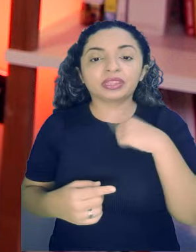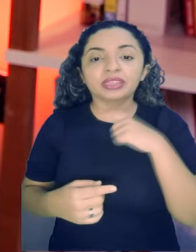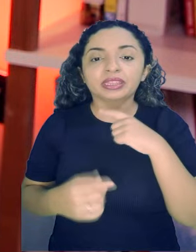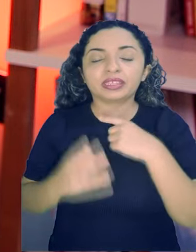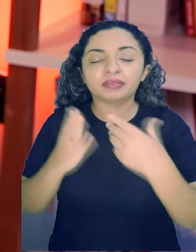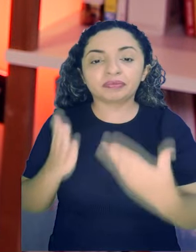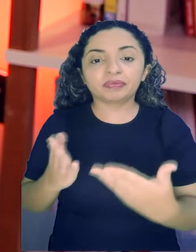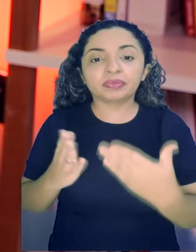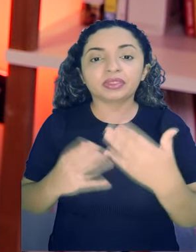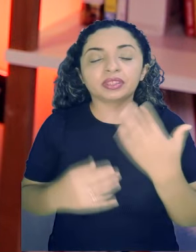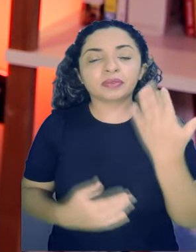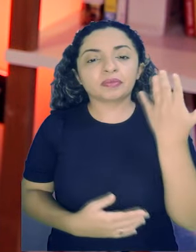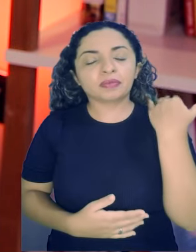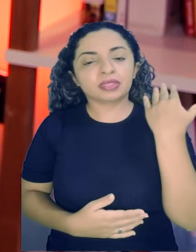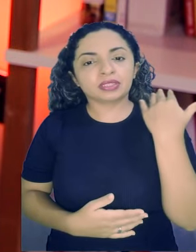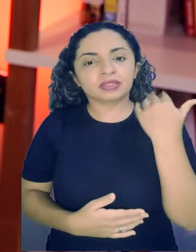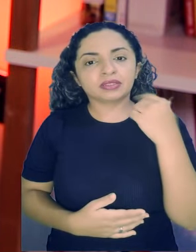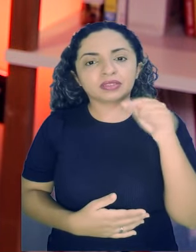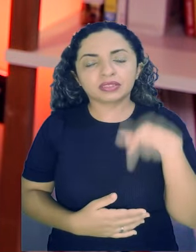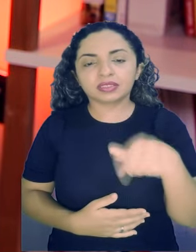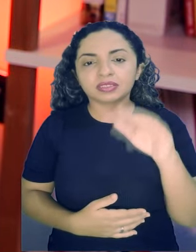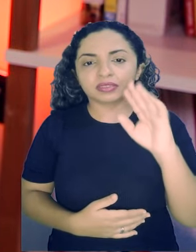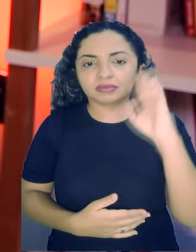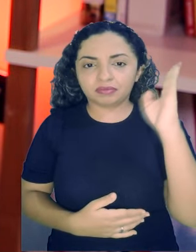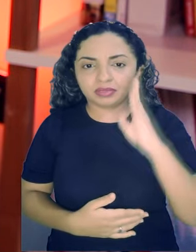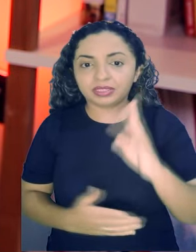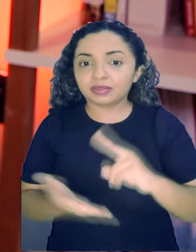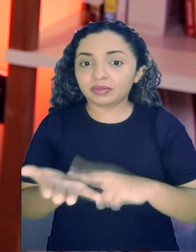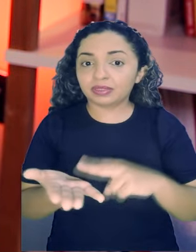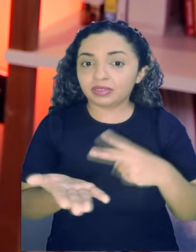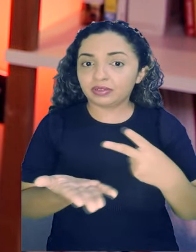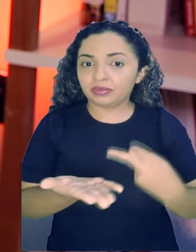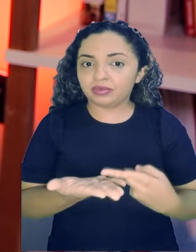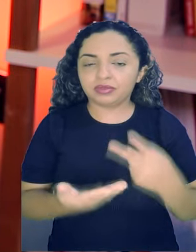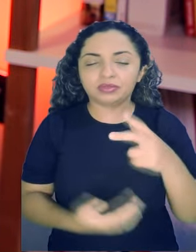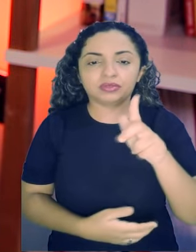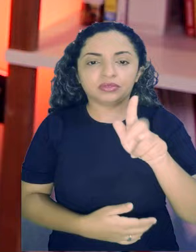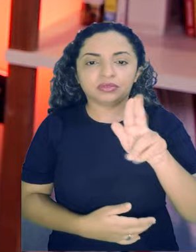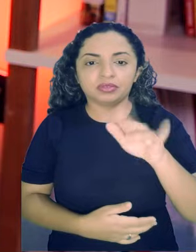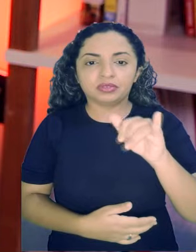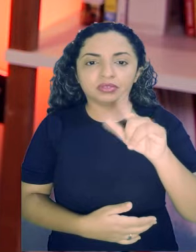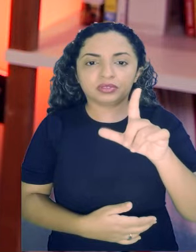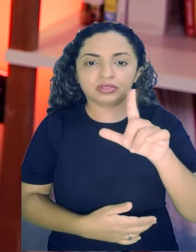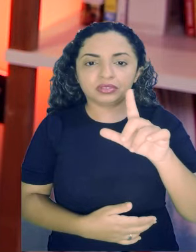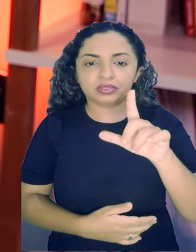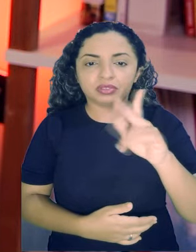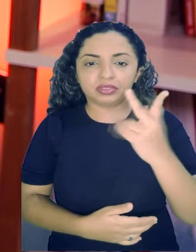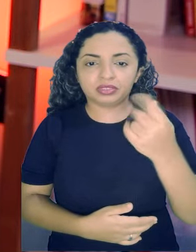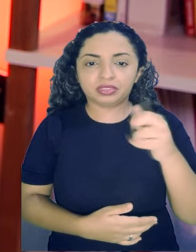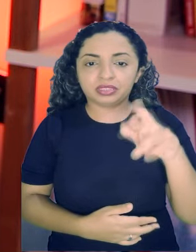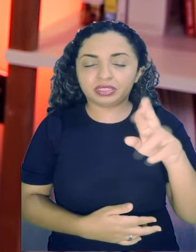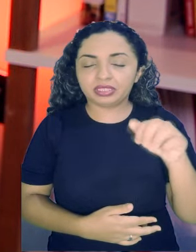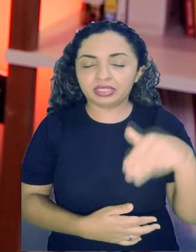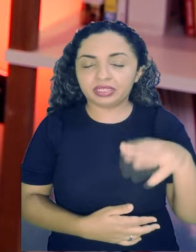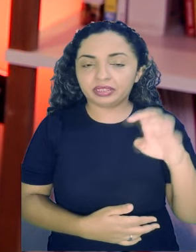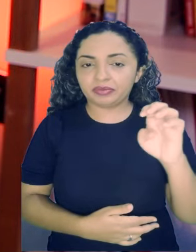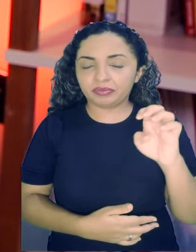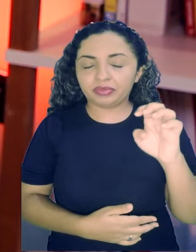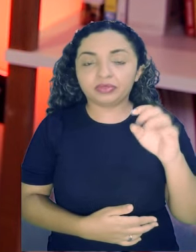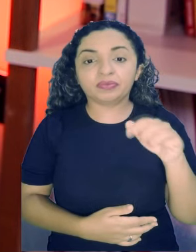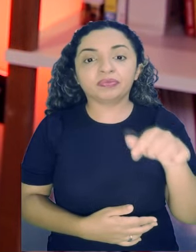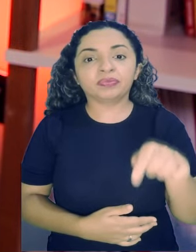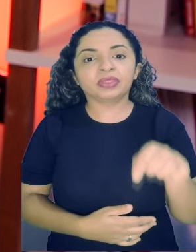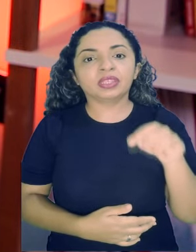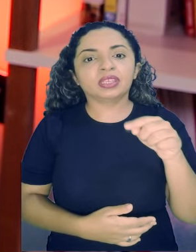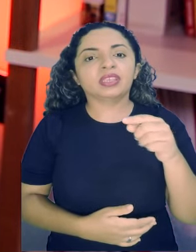Alice, que saiu aqui no Brasil, com tradução do Guilherme da Silva Braga, direto do norueguês. A gente aqui vai